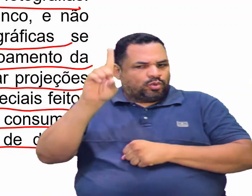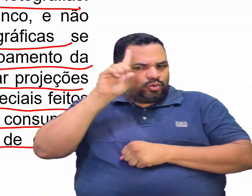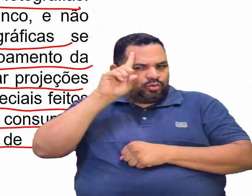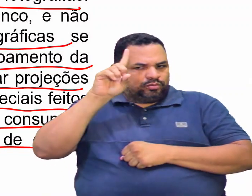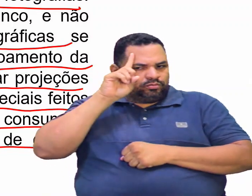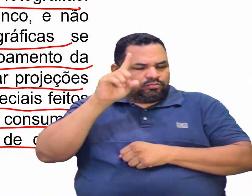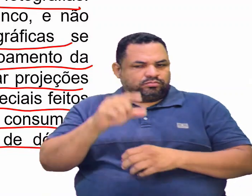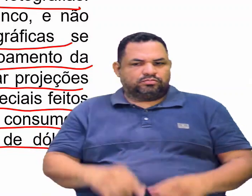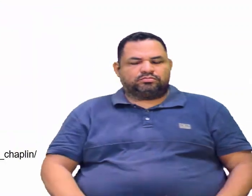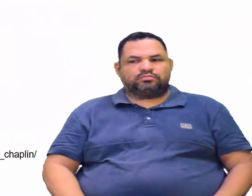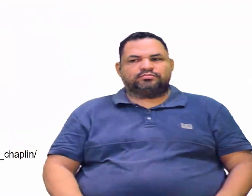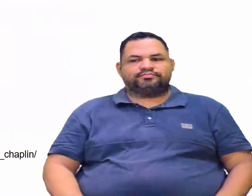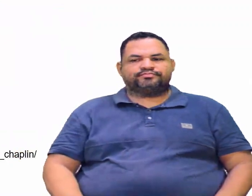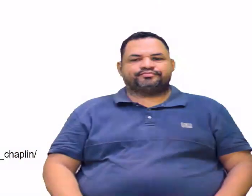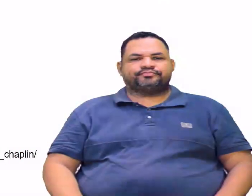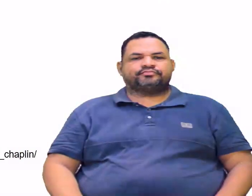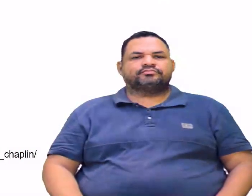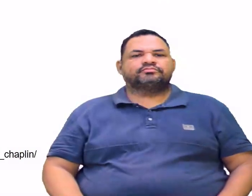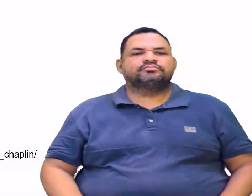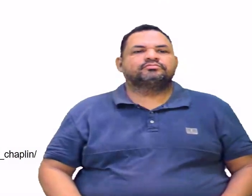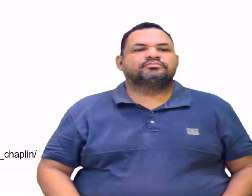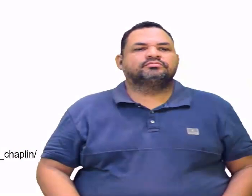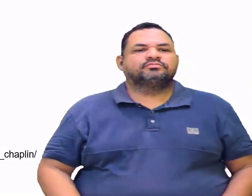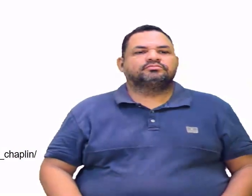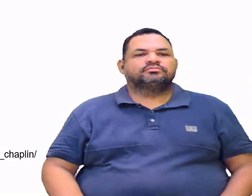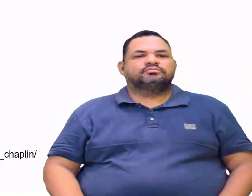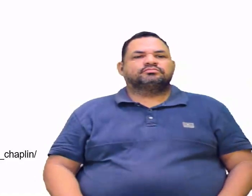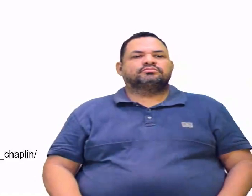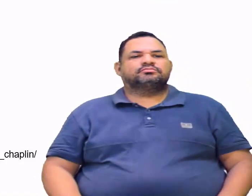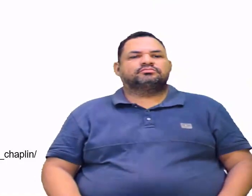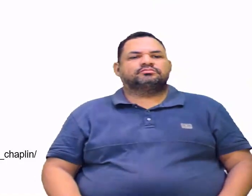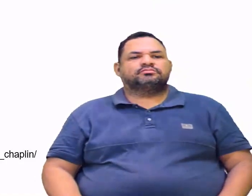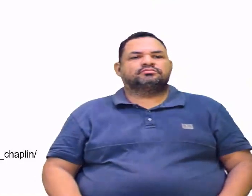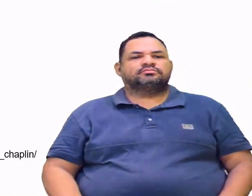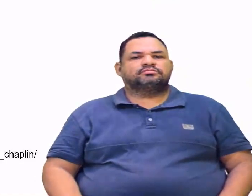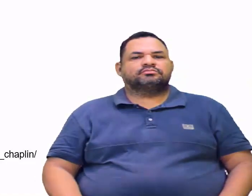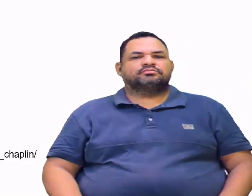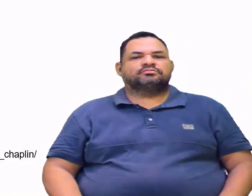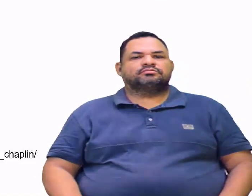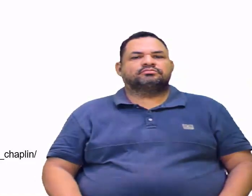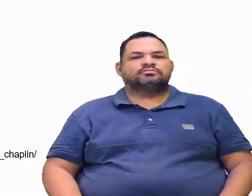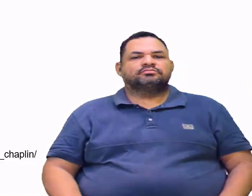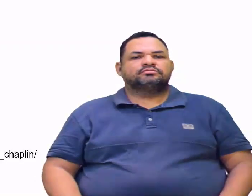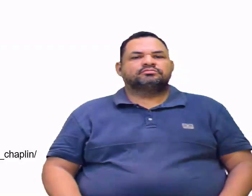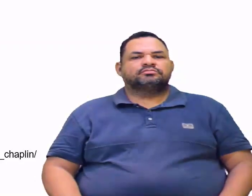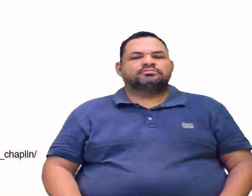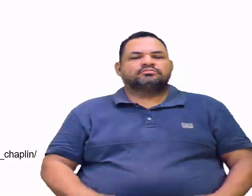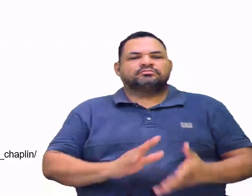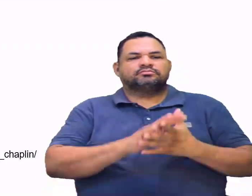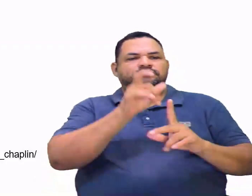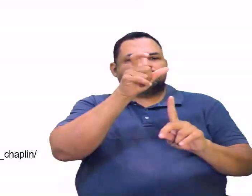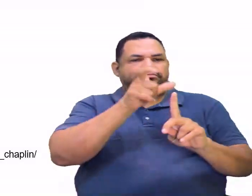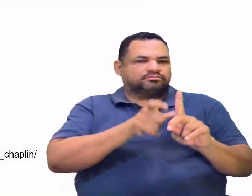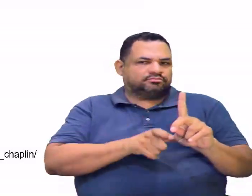como também para os atores, né? Então está aqui o personagem que a gente